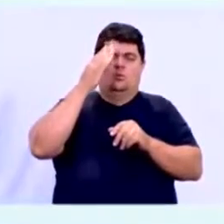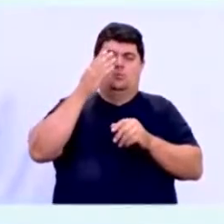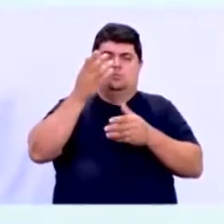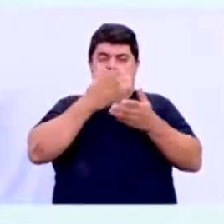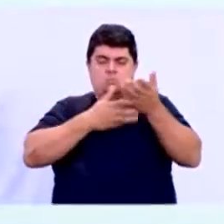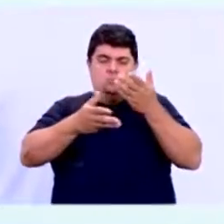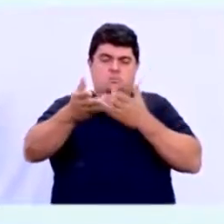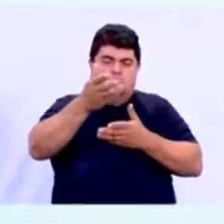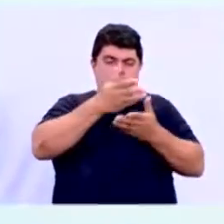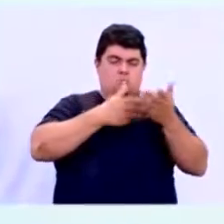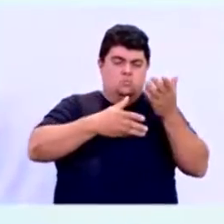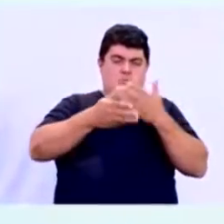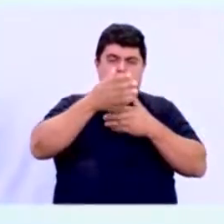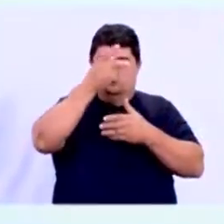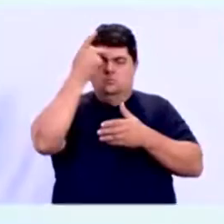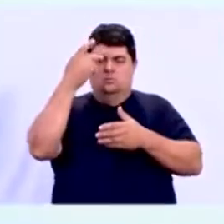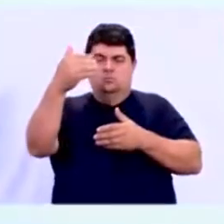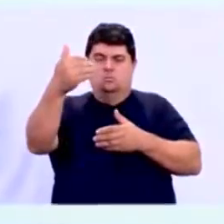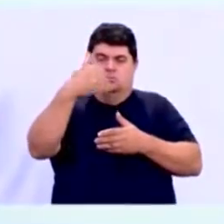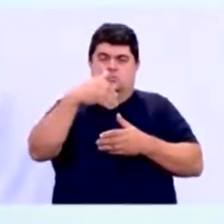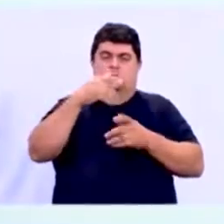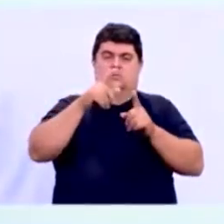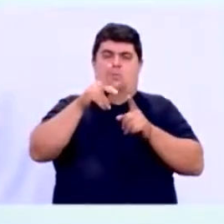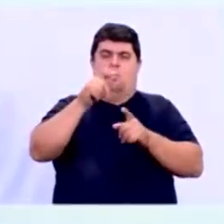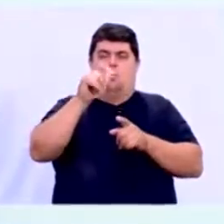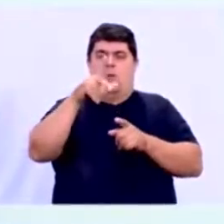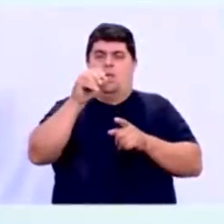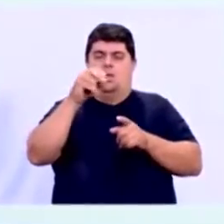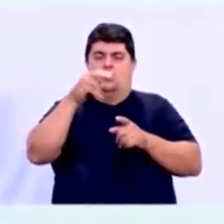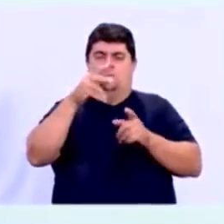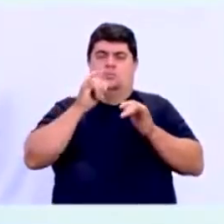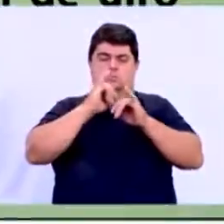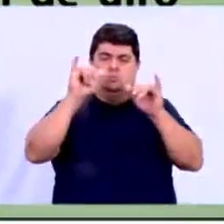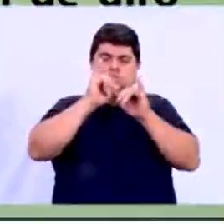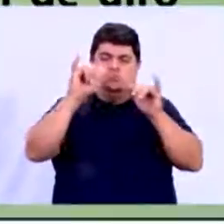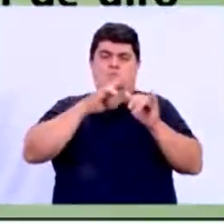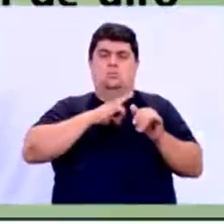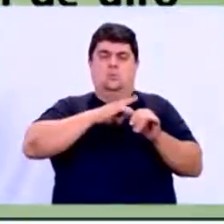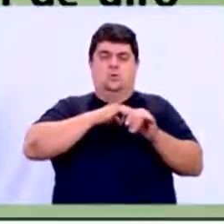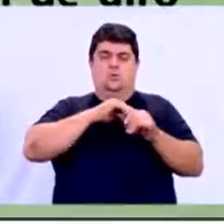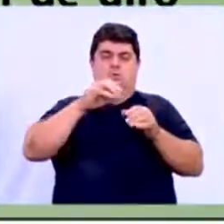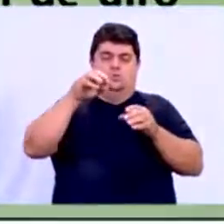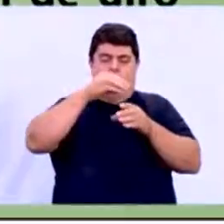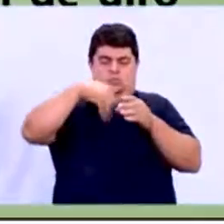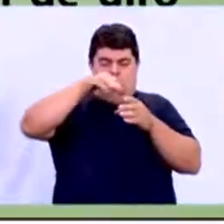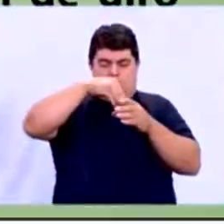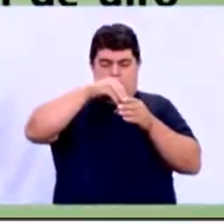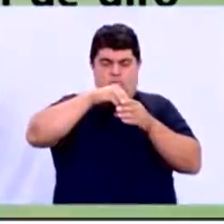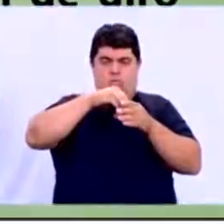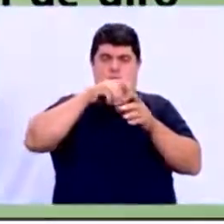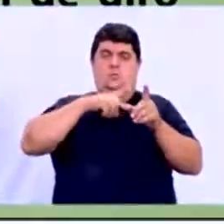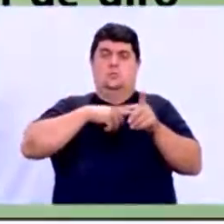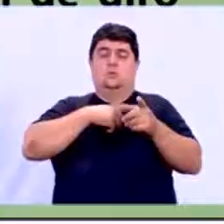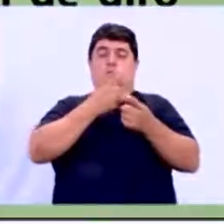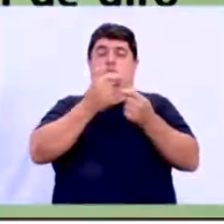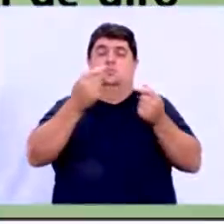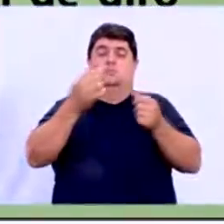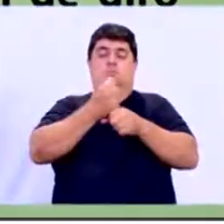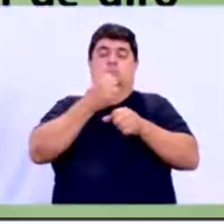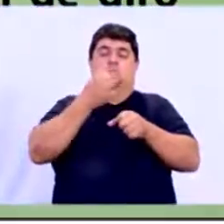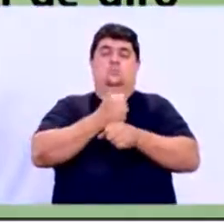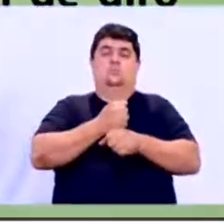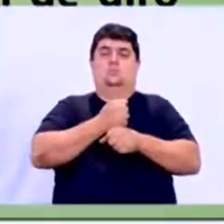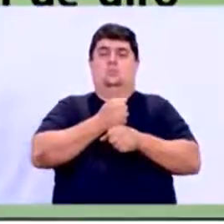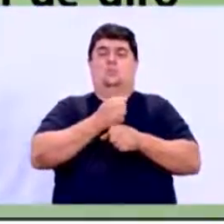dos clientes. Então, o plano de marketing envolve todos esses fatores. E ainda na gestão financeira, que